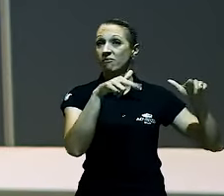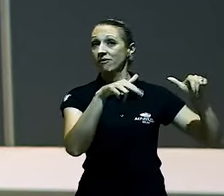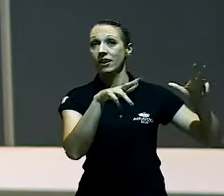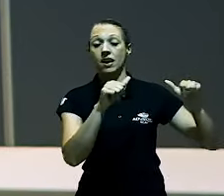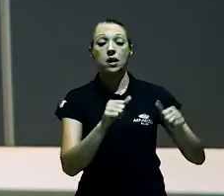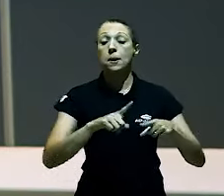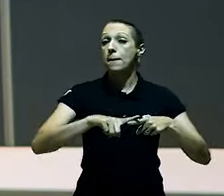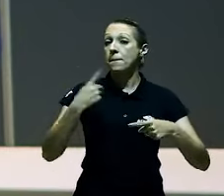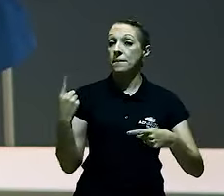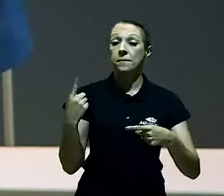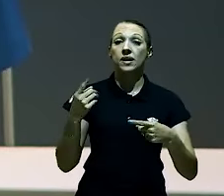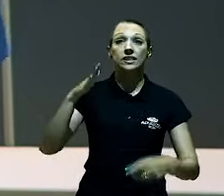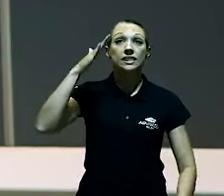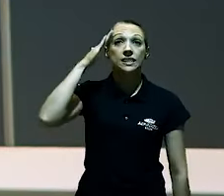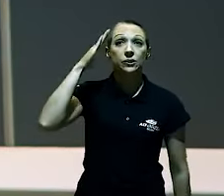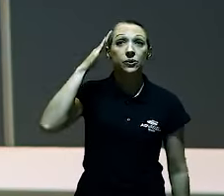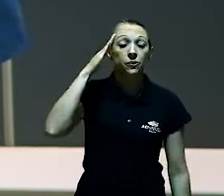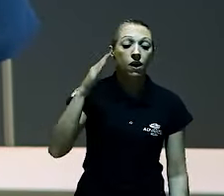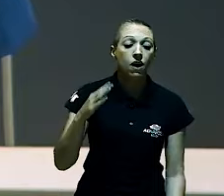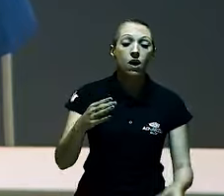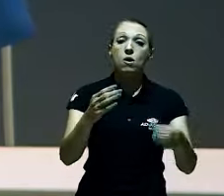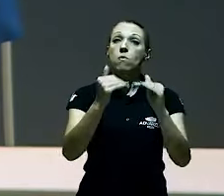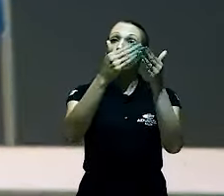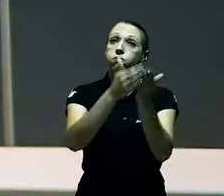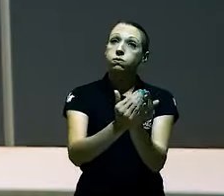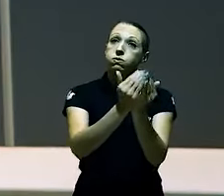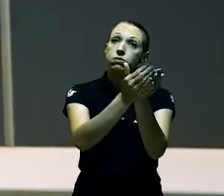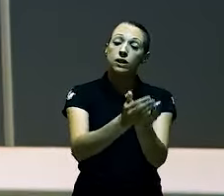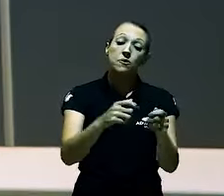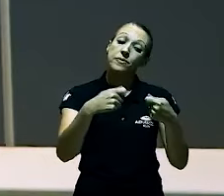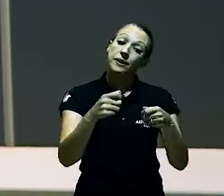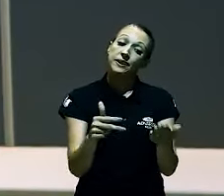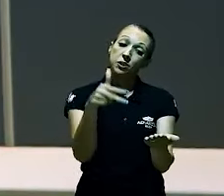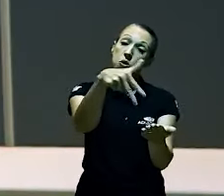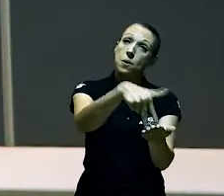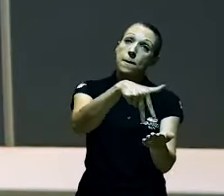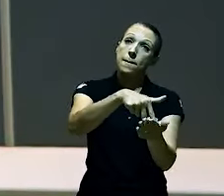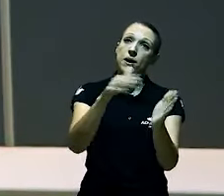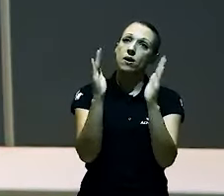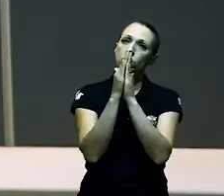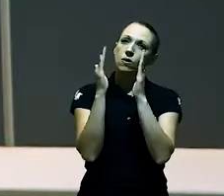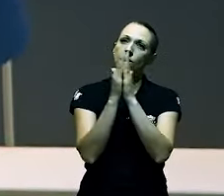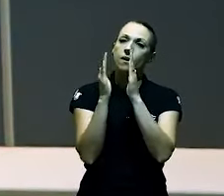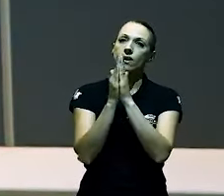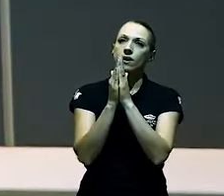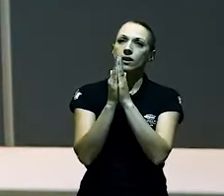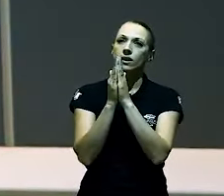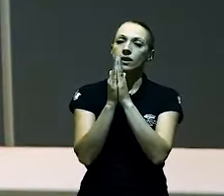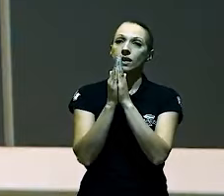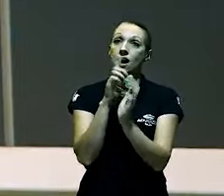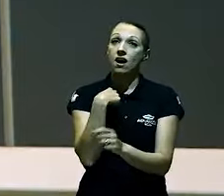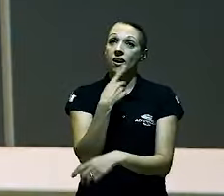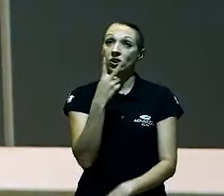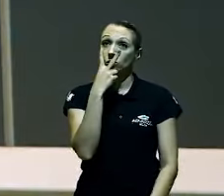ele: se você não vai se levantar para ir a Nínive, você vai ter que se levantar para clamar por você mesmo. Levante-se